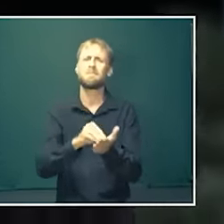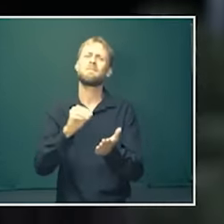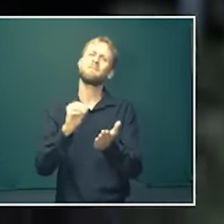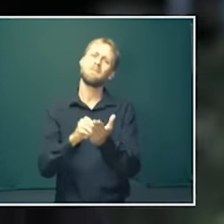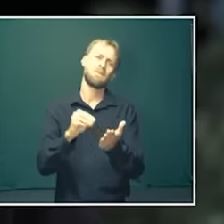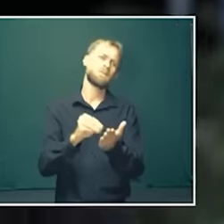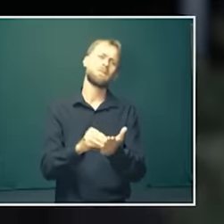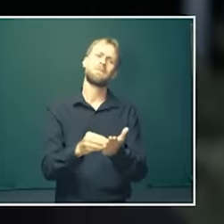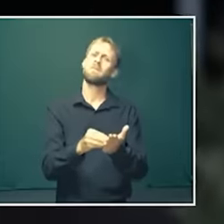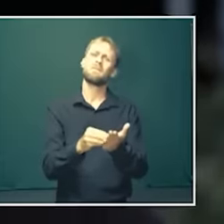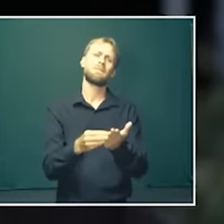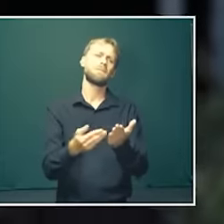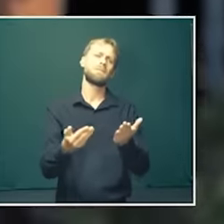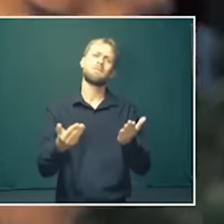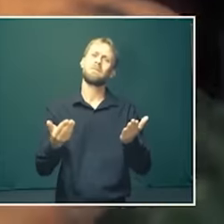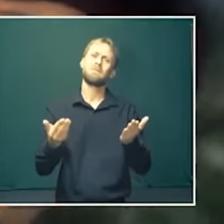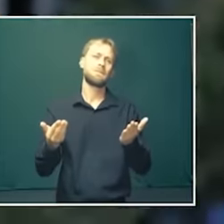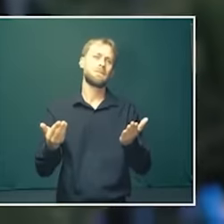falta.